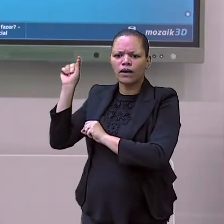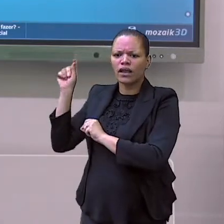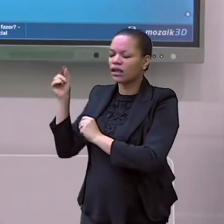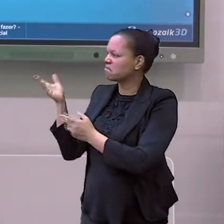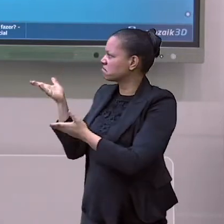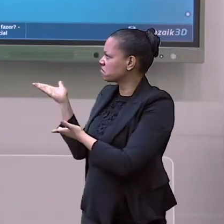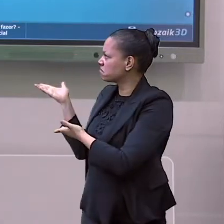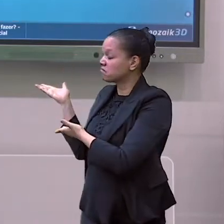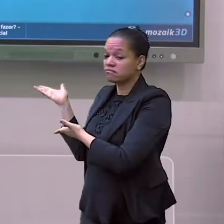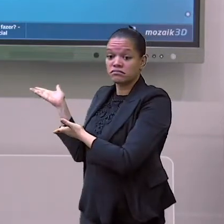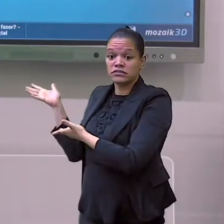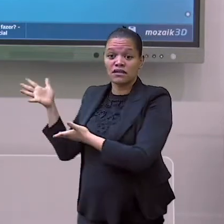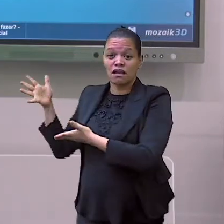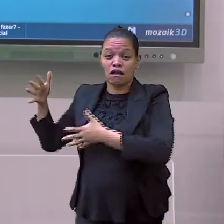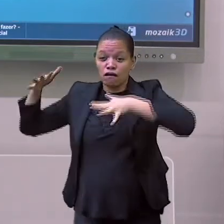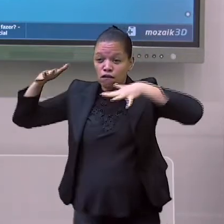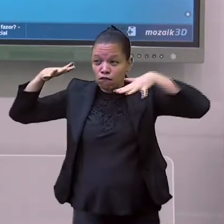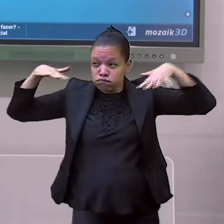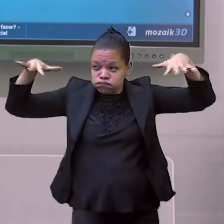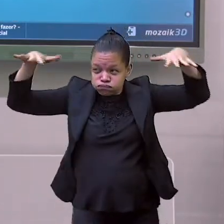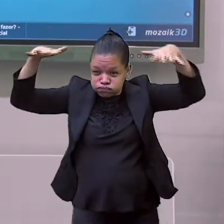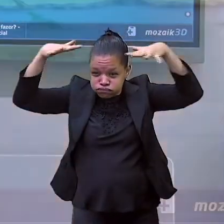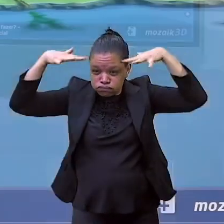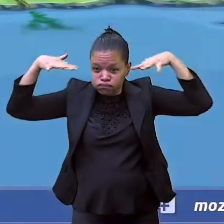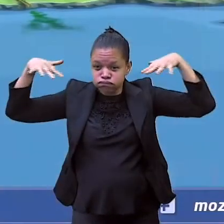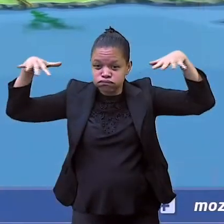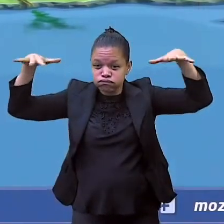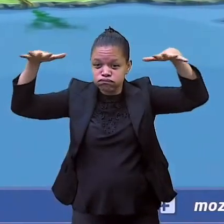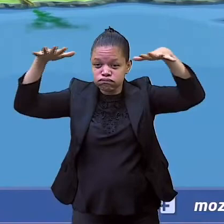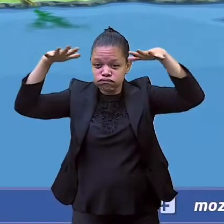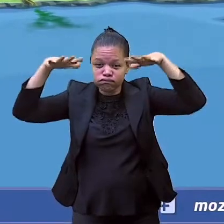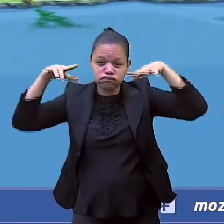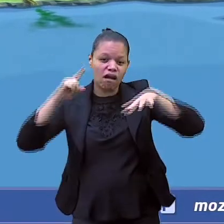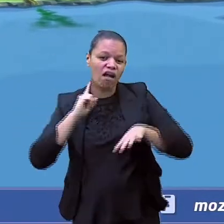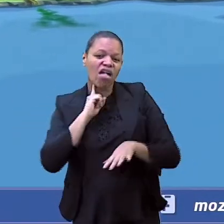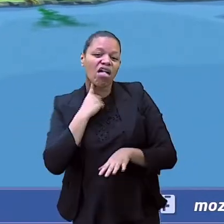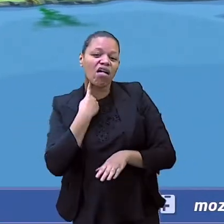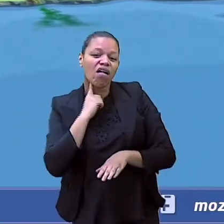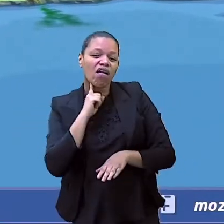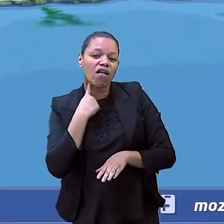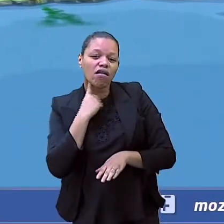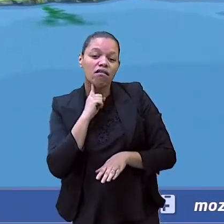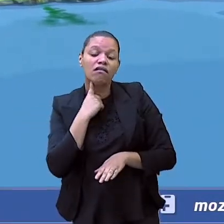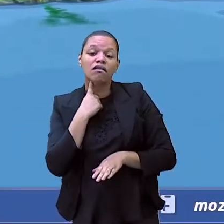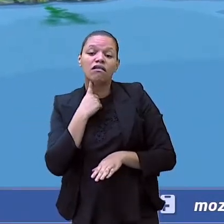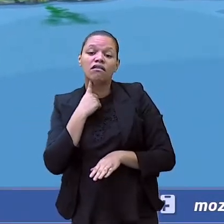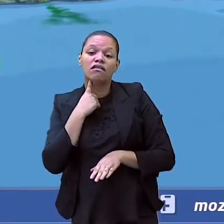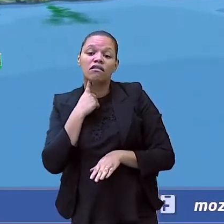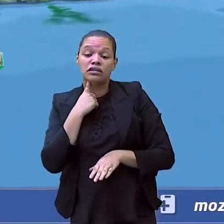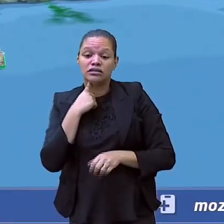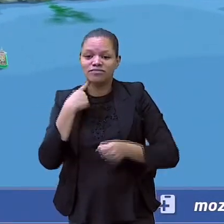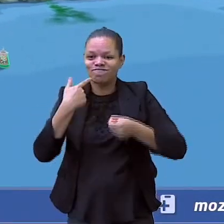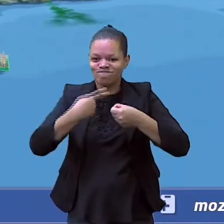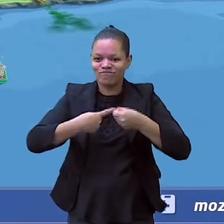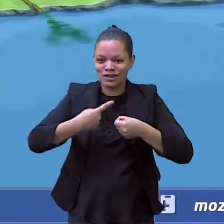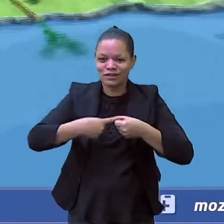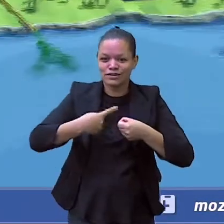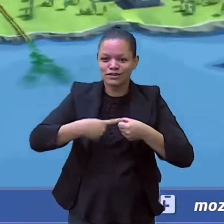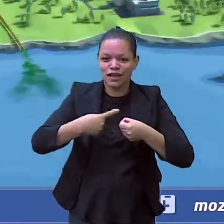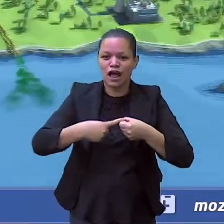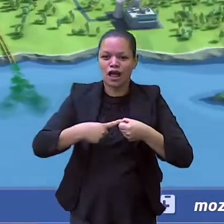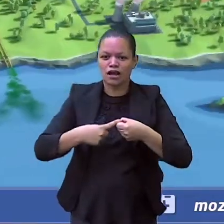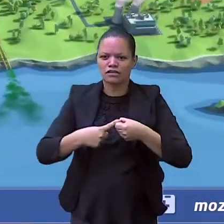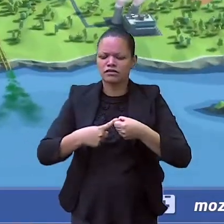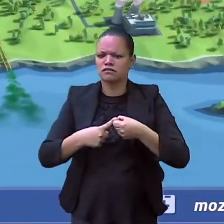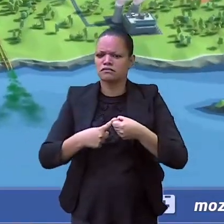poluição urbana da água. Como acontece aqui a poluição urbana da